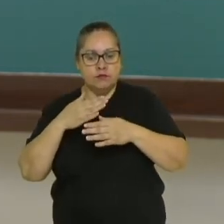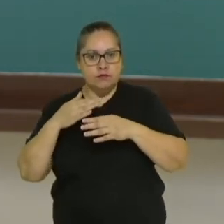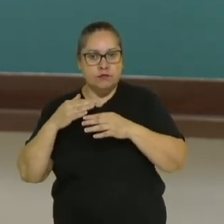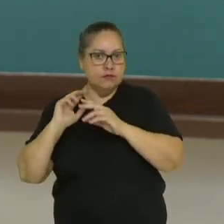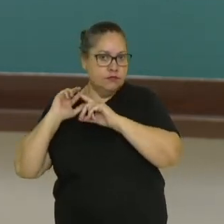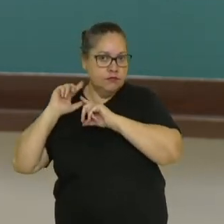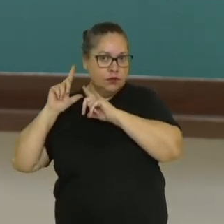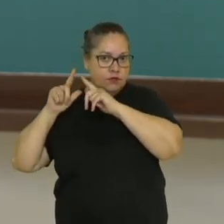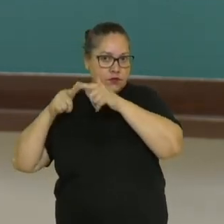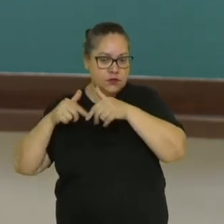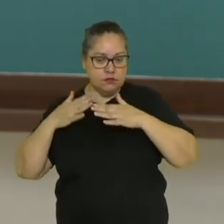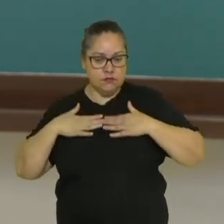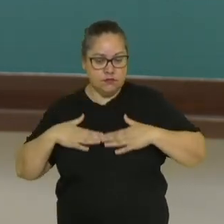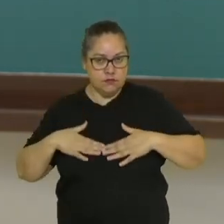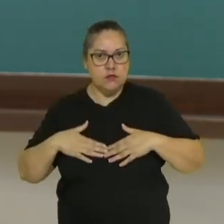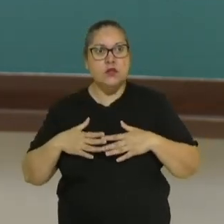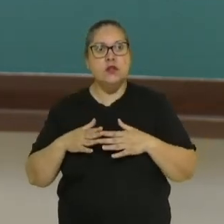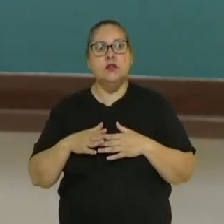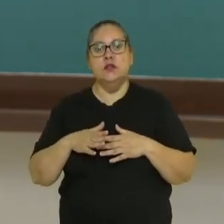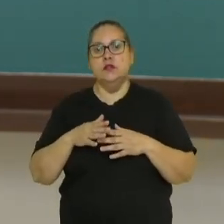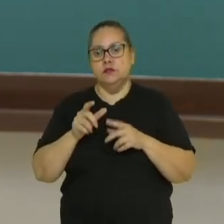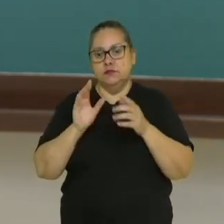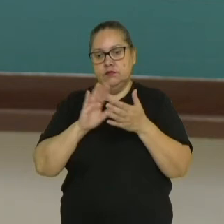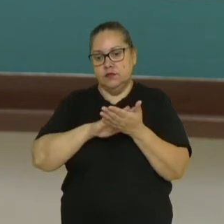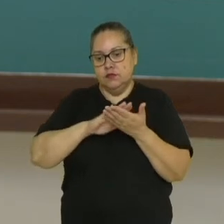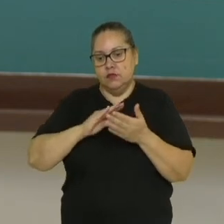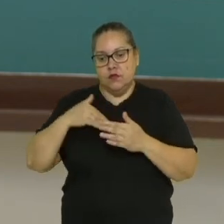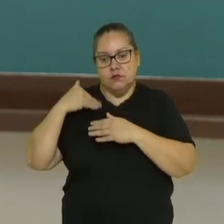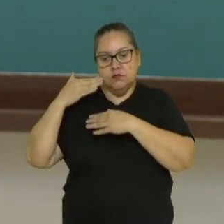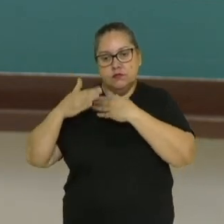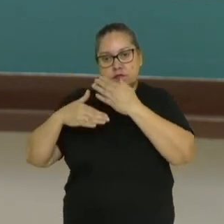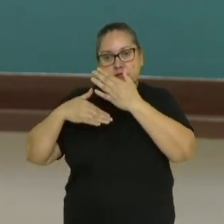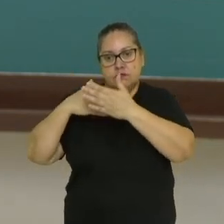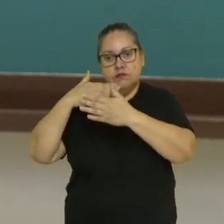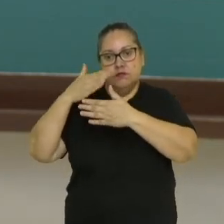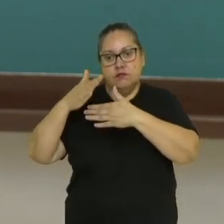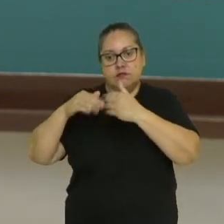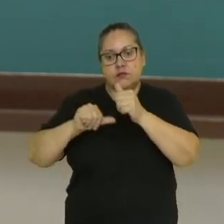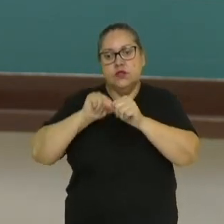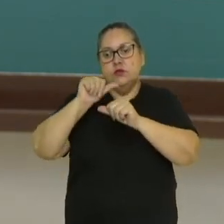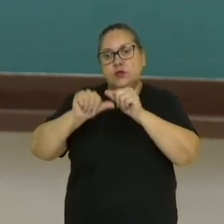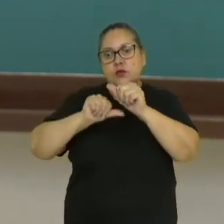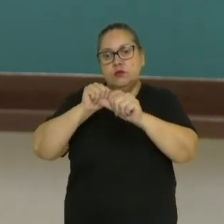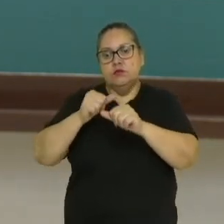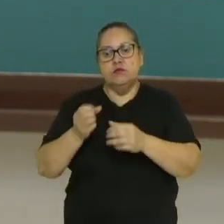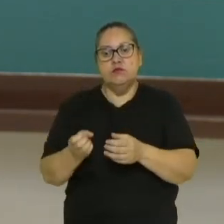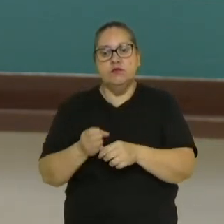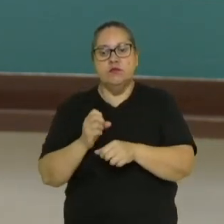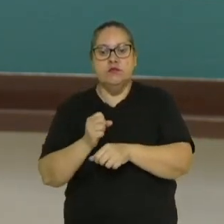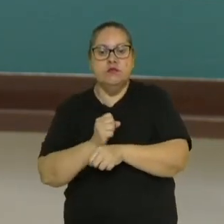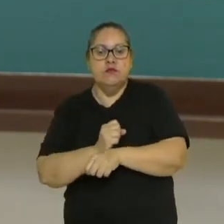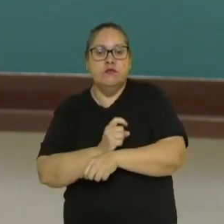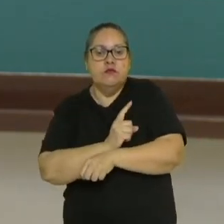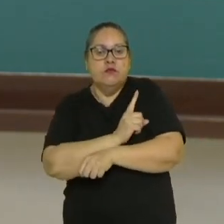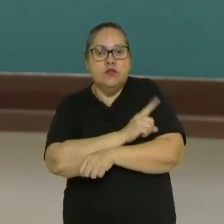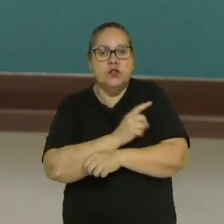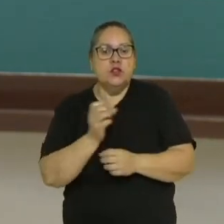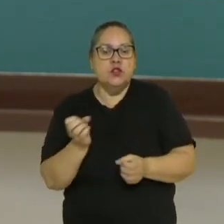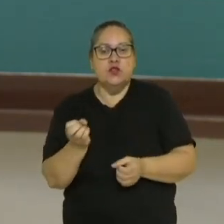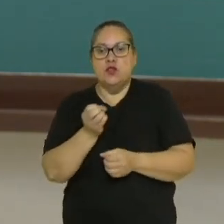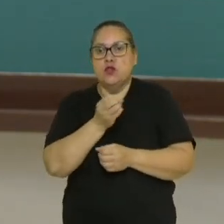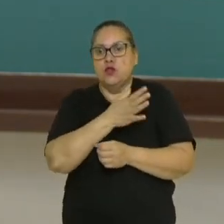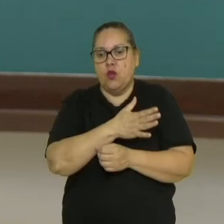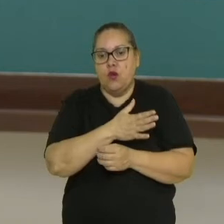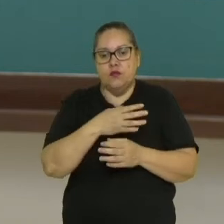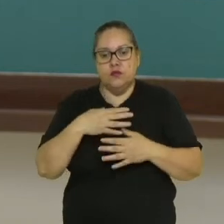para o processo evolutivo. Então, os seres foram se evoluindo, né, foram tendo novas características, criando